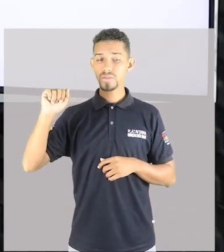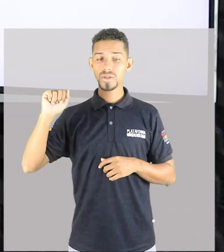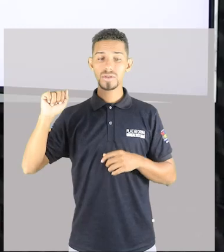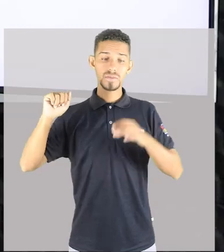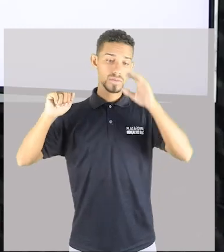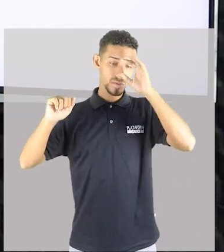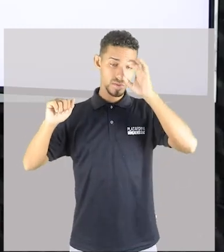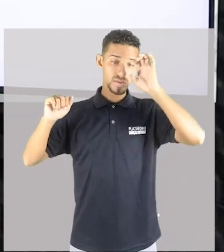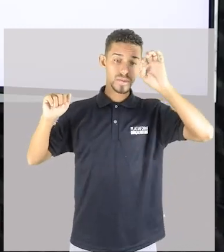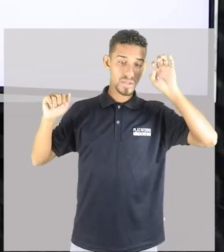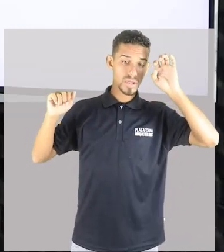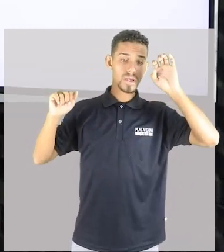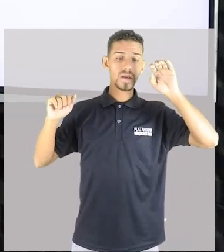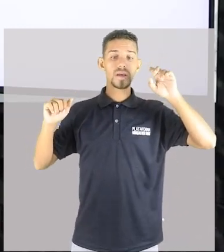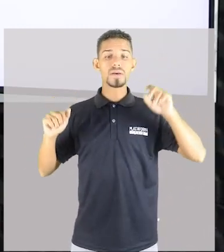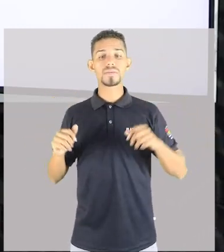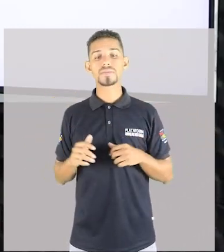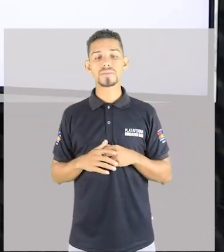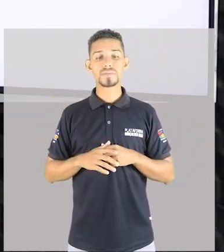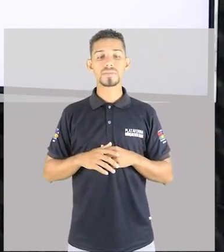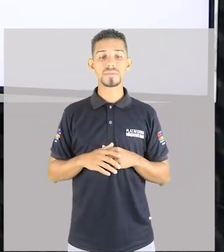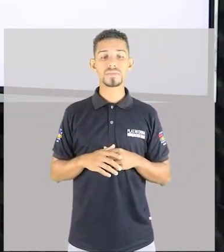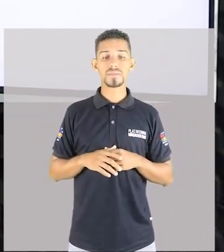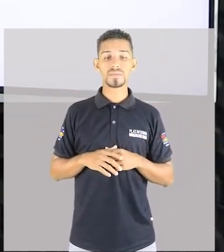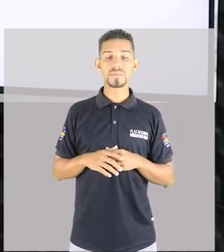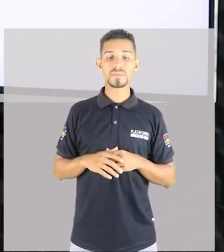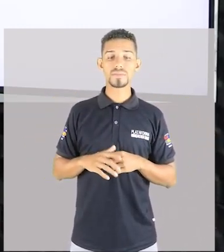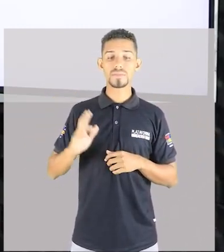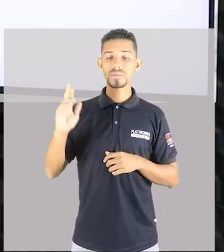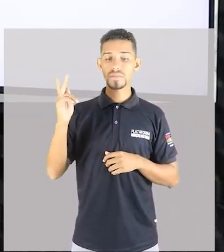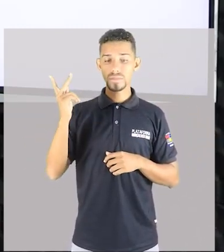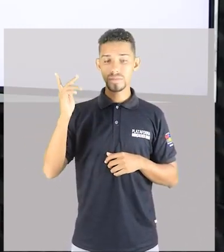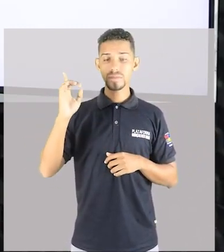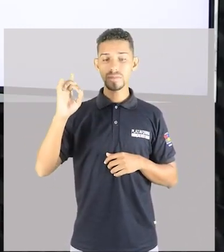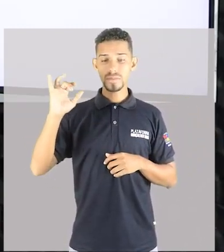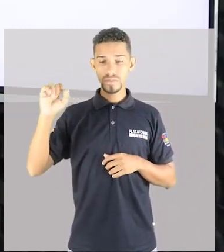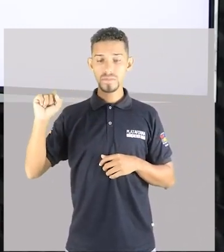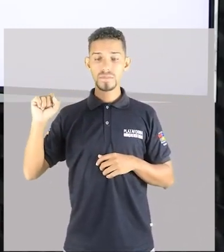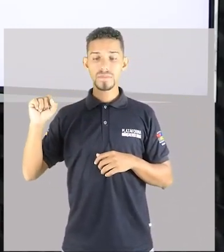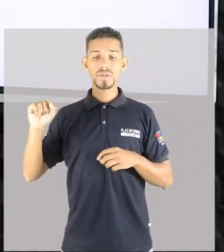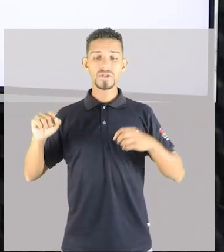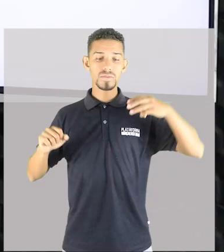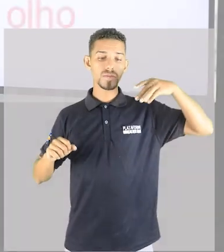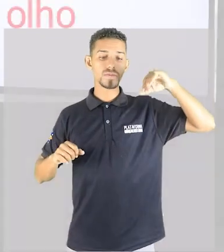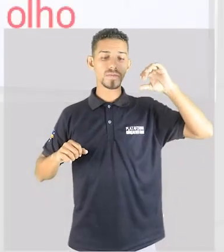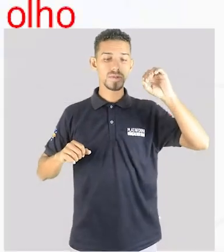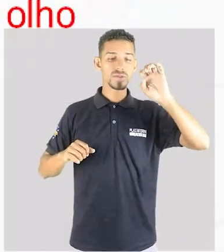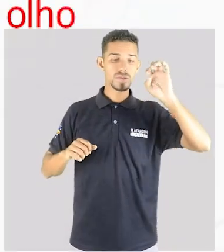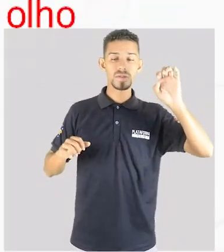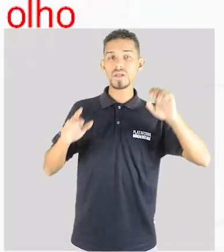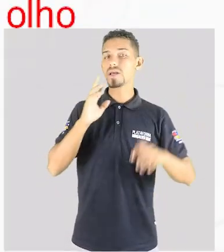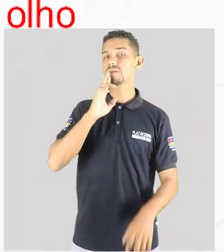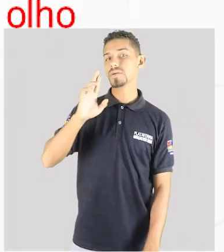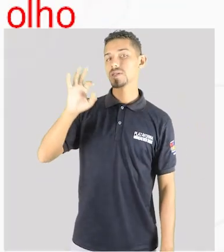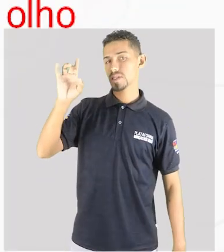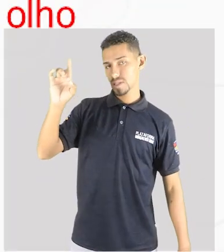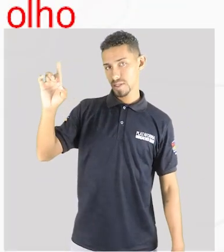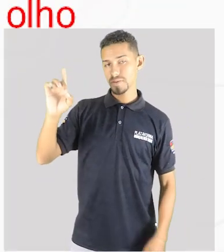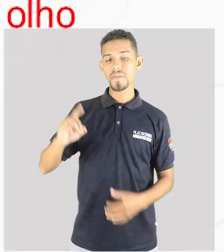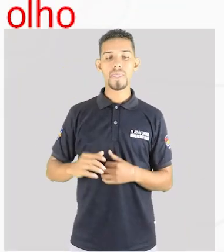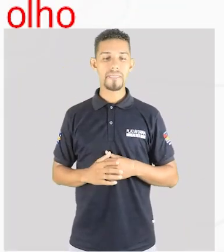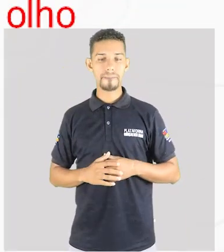presbiopia. Então, hipermetropia no olho direito e miopia no olho esquerdo, beleza? Resposta certa, letra